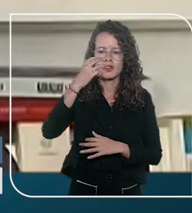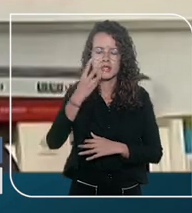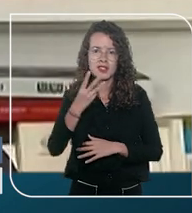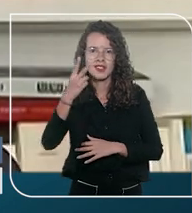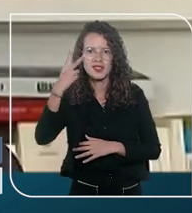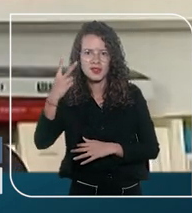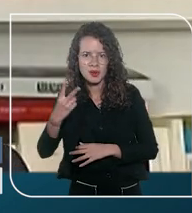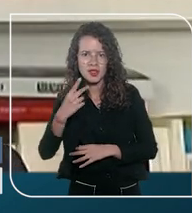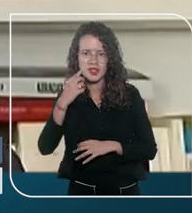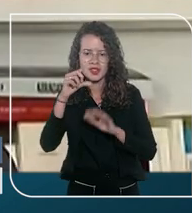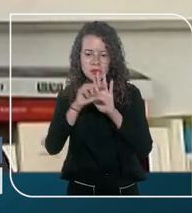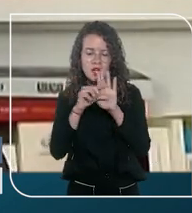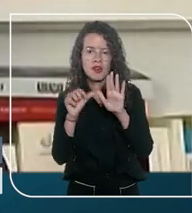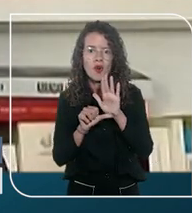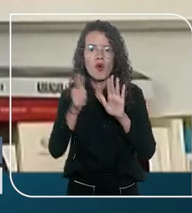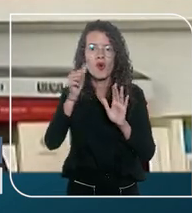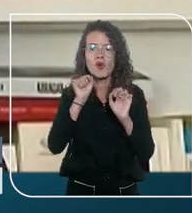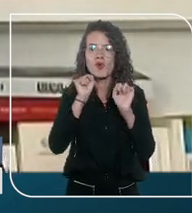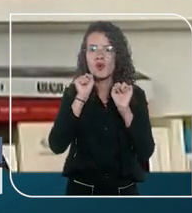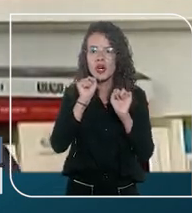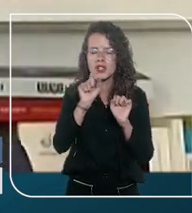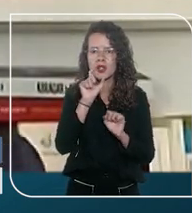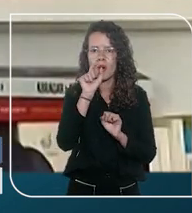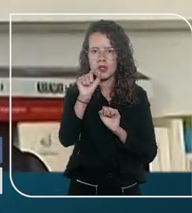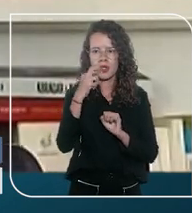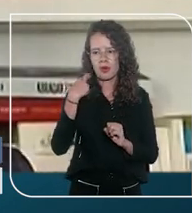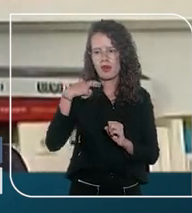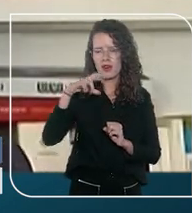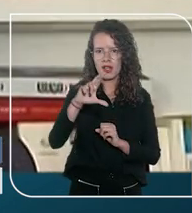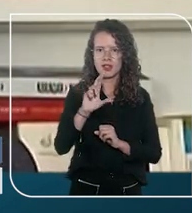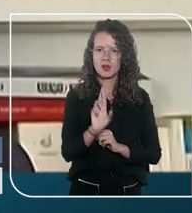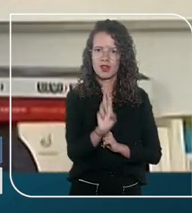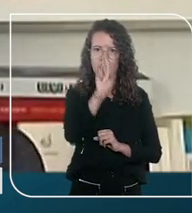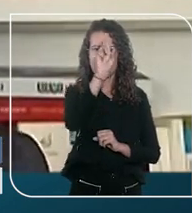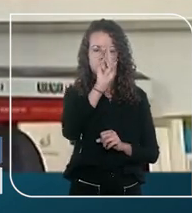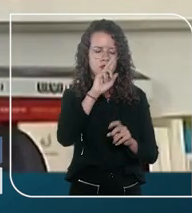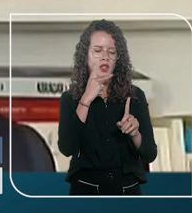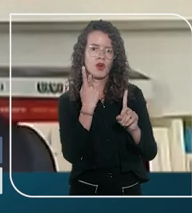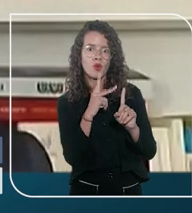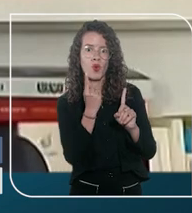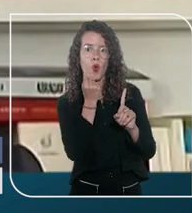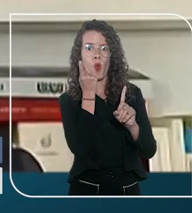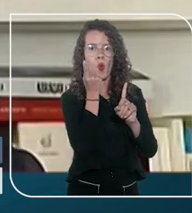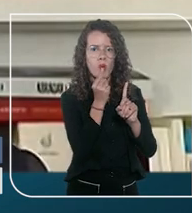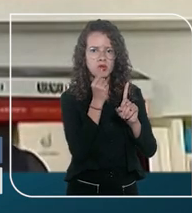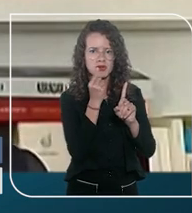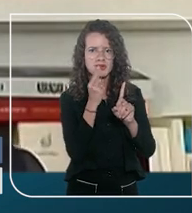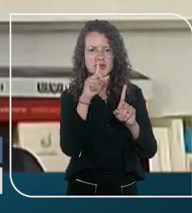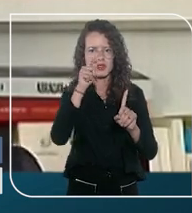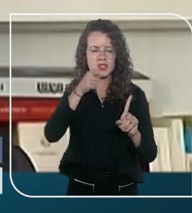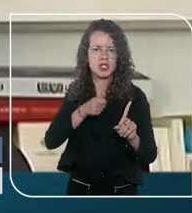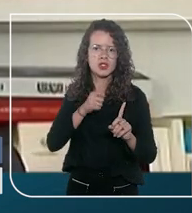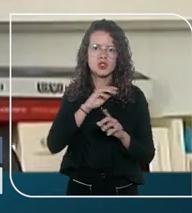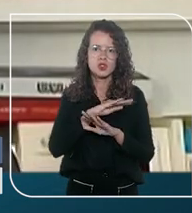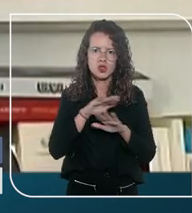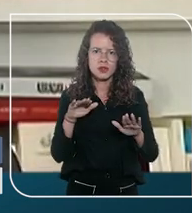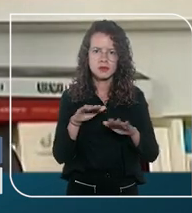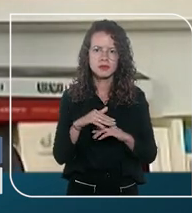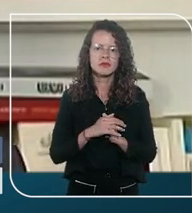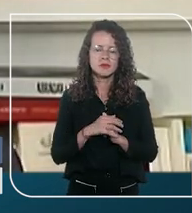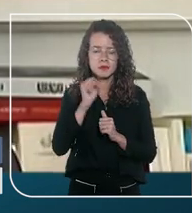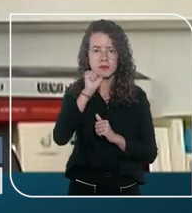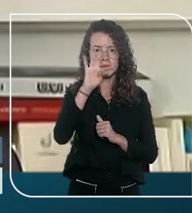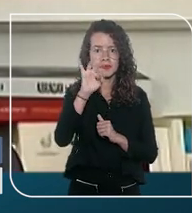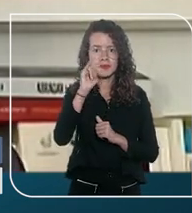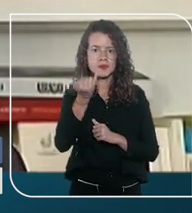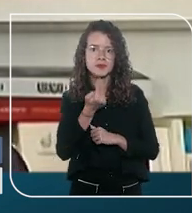relator, a possibilidade de decisões monocráticas, né, pelo relator. E o STJ tem entendimento também consolidado, se eu não me